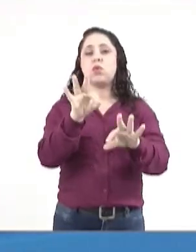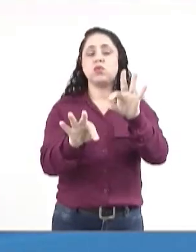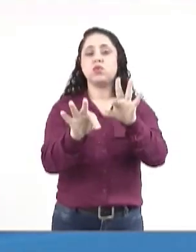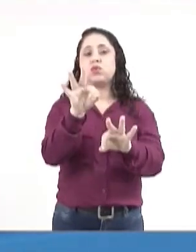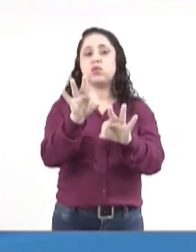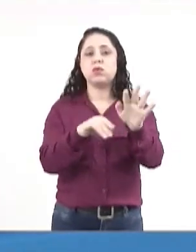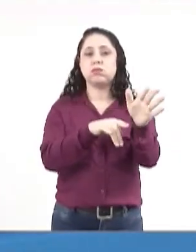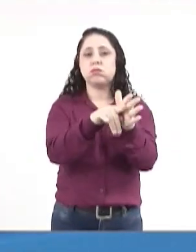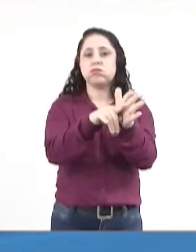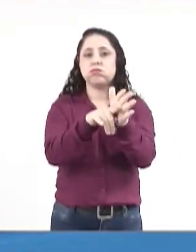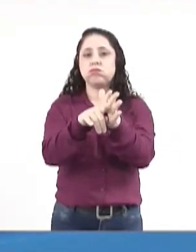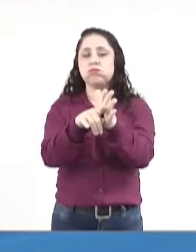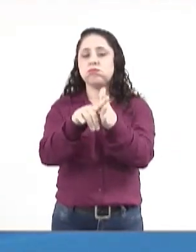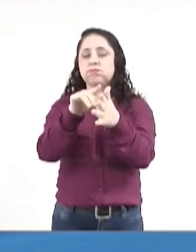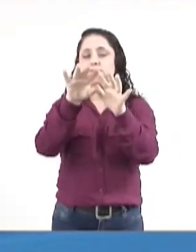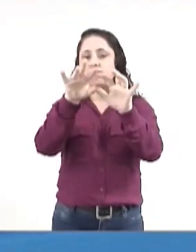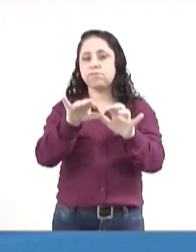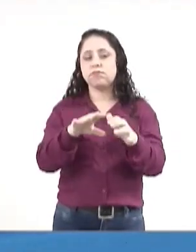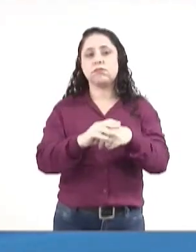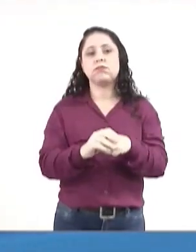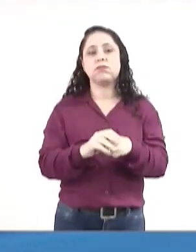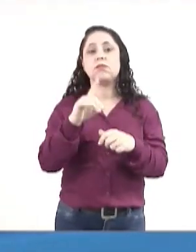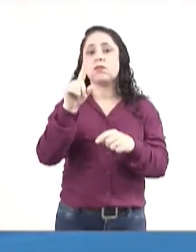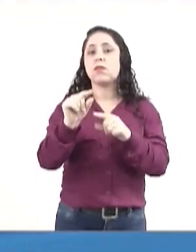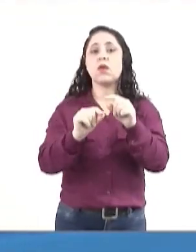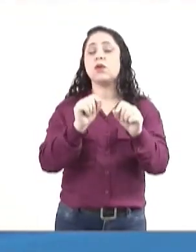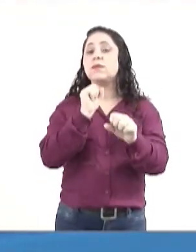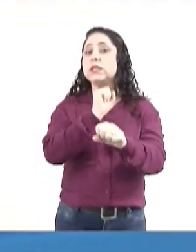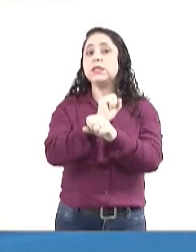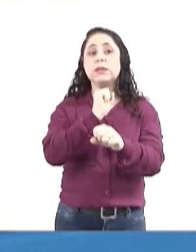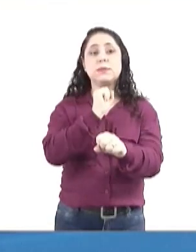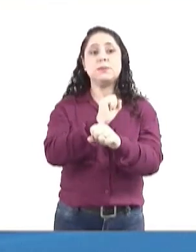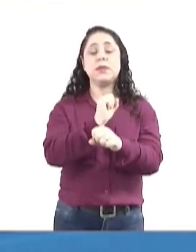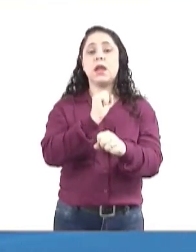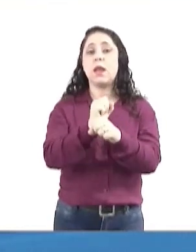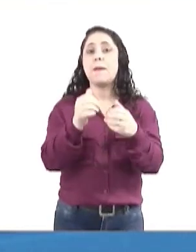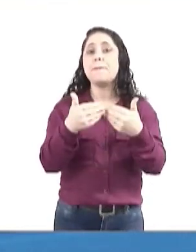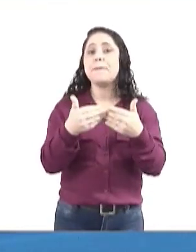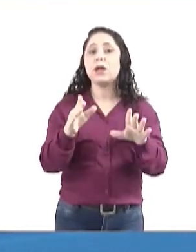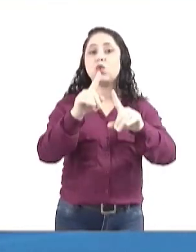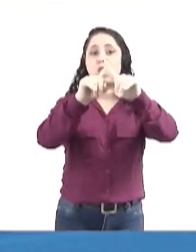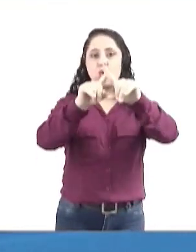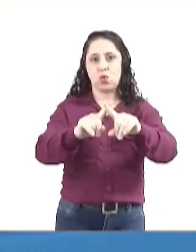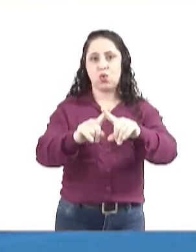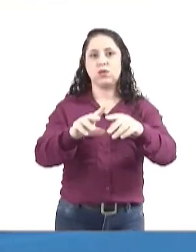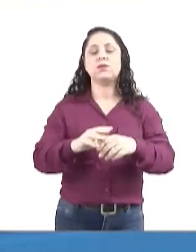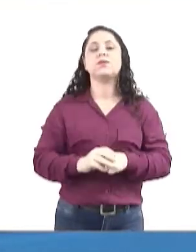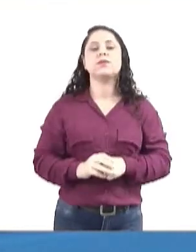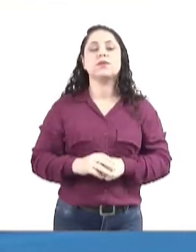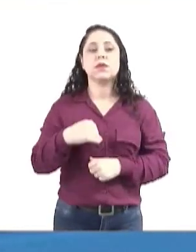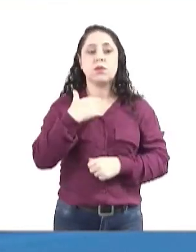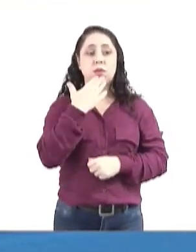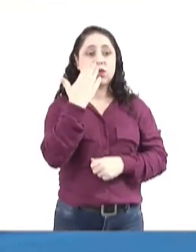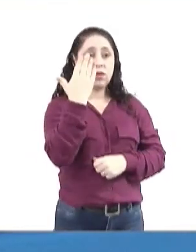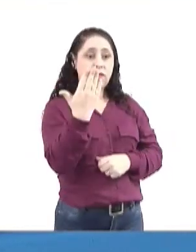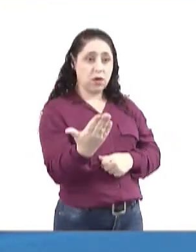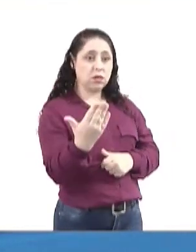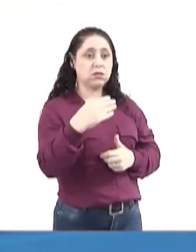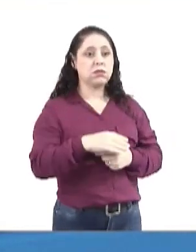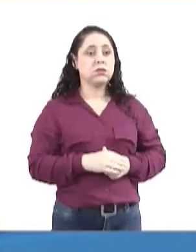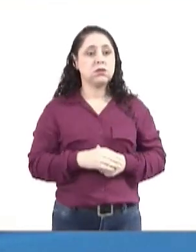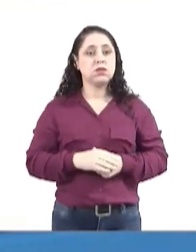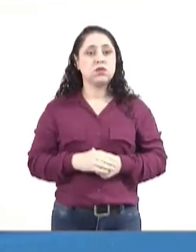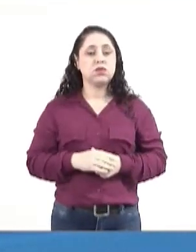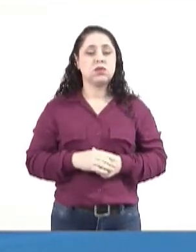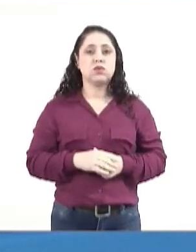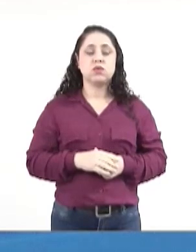envolve investigador e escrivão. Era isso que estava sendo aguardado para a abertura do concurso. Então eu venho pedir para Vossa Excelência e para os